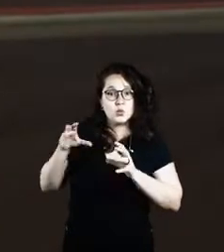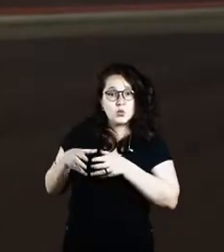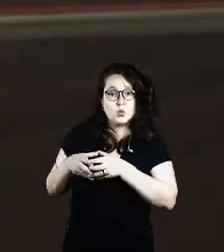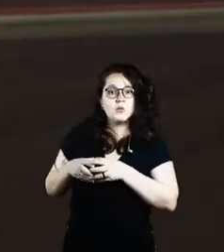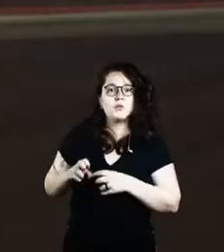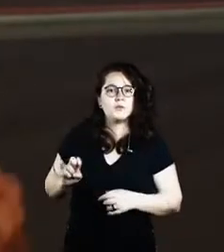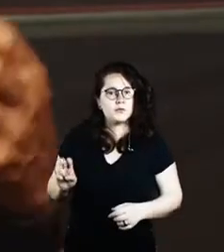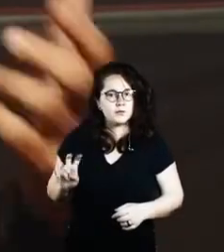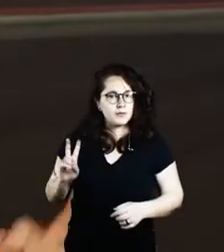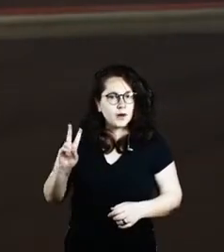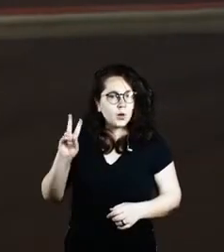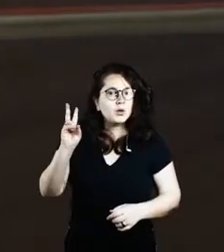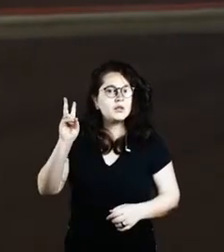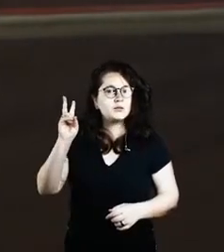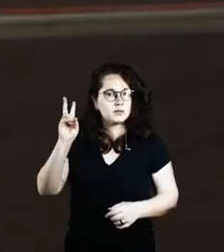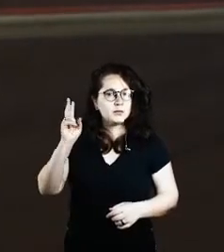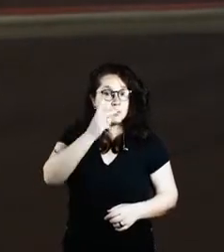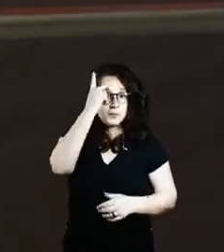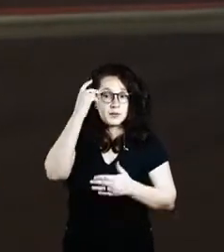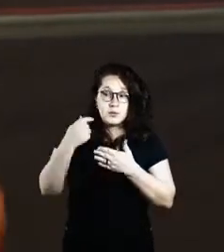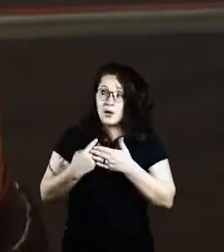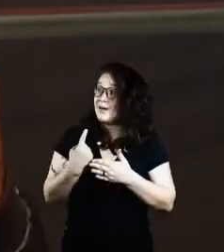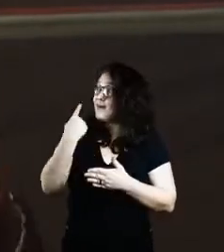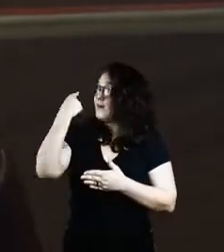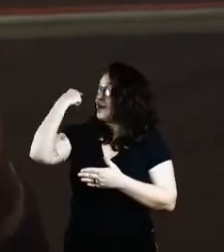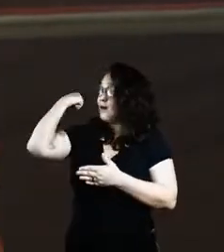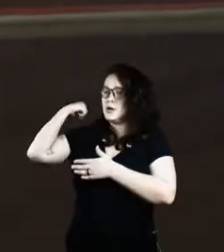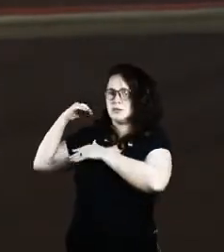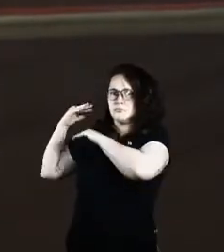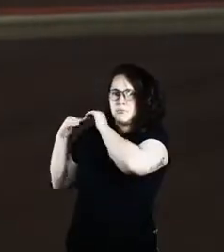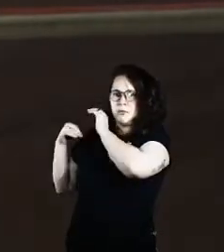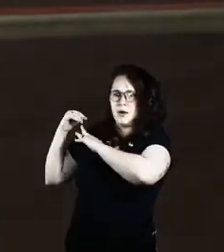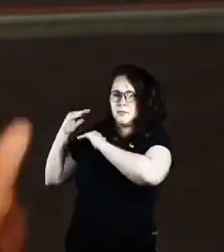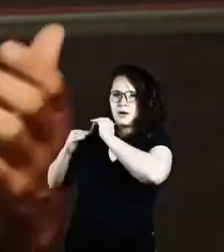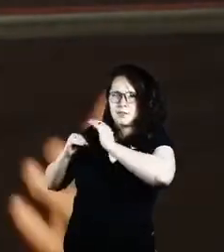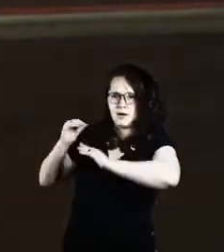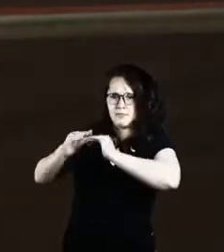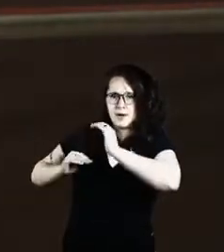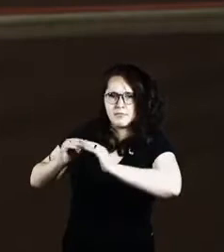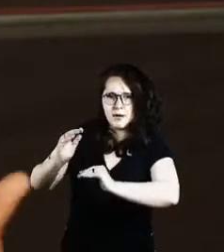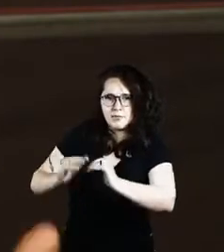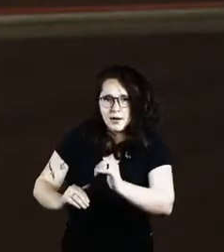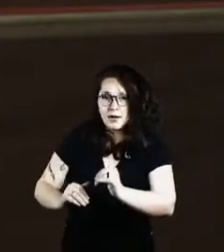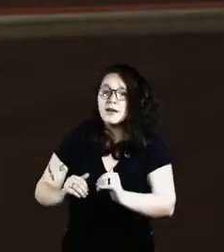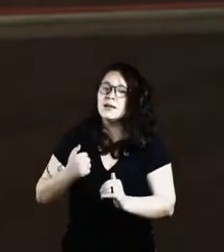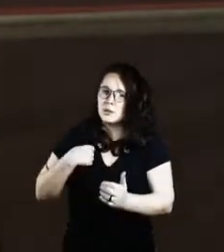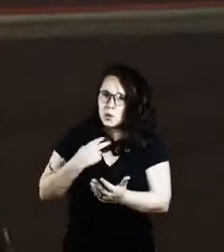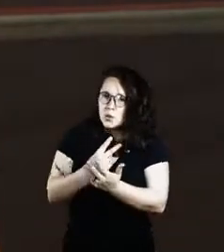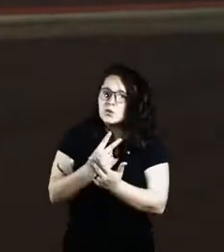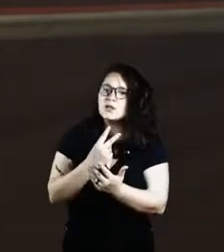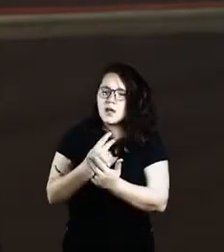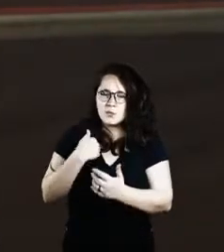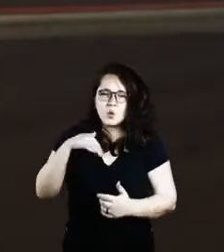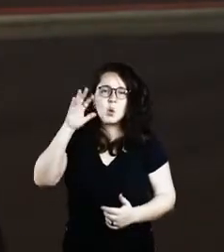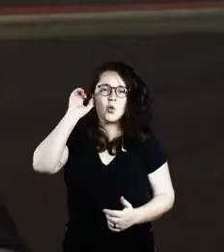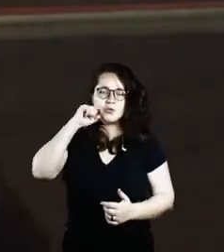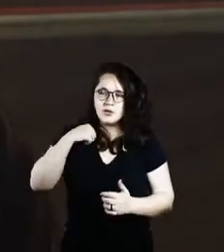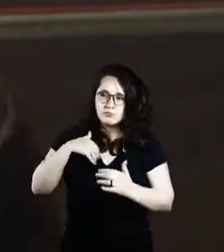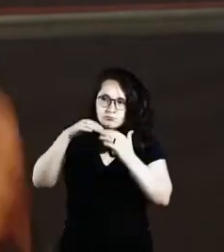pessoas que fizeram tudo isso acontecer. Então, assim, eu sempre escutei, eu já falei isso pro Duda e volto a repetir, eu sempre